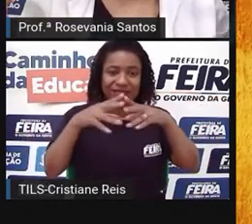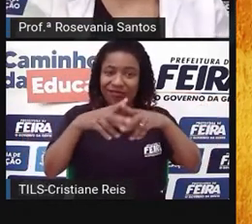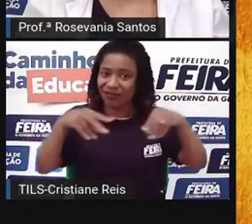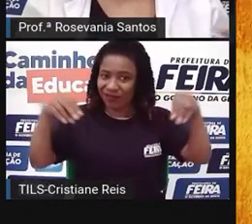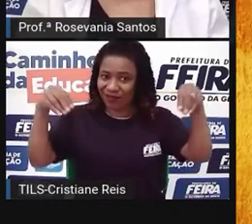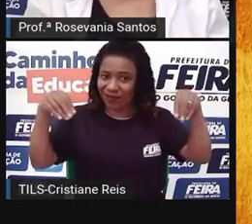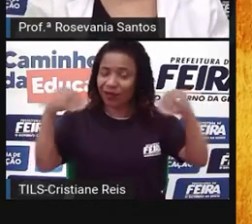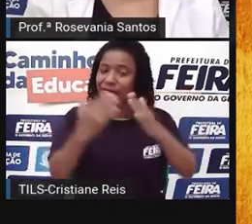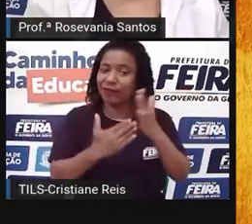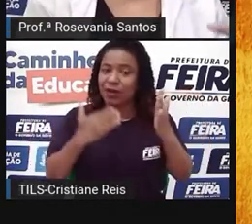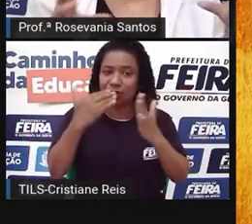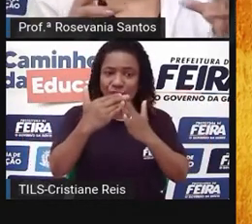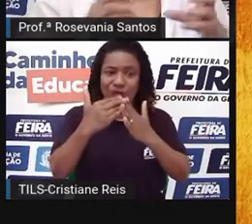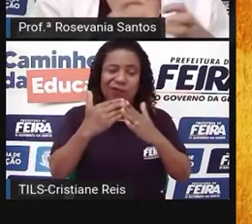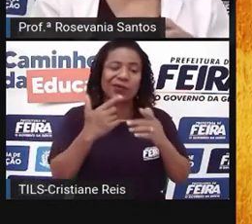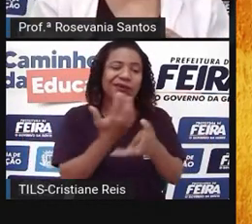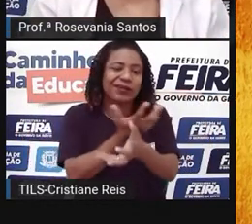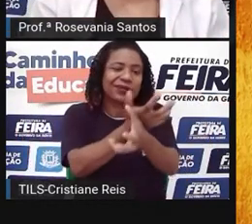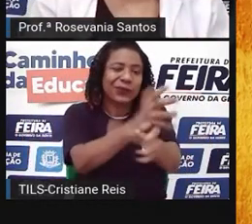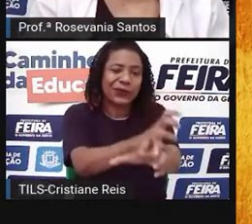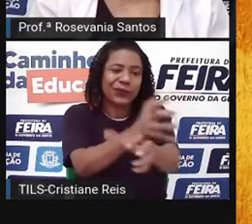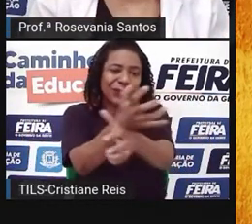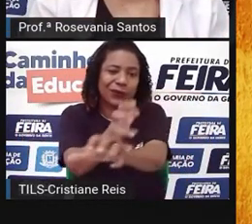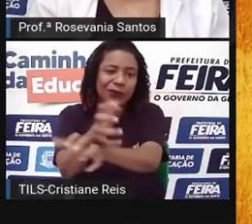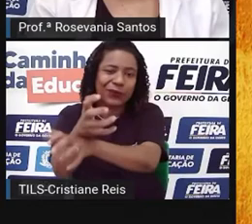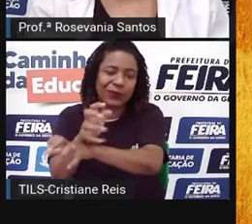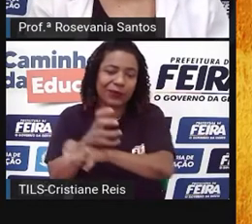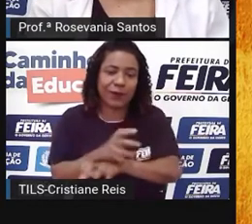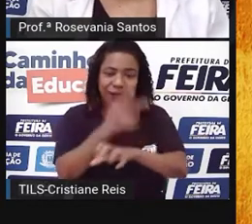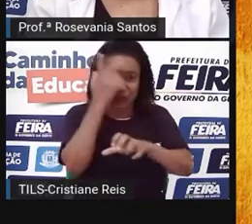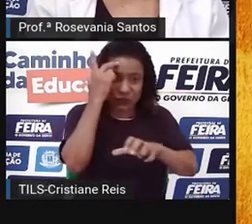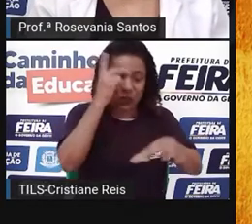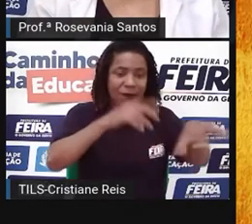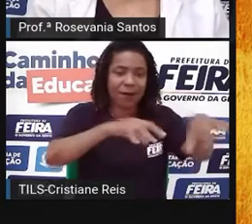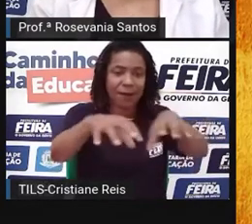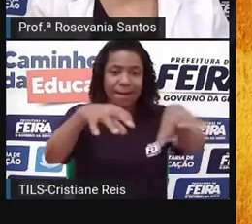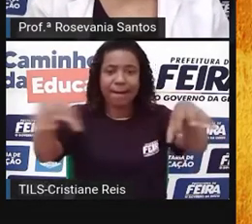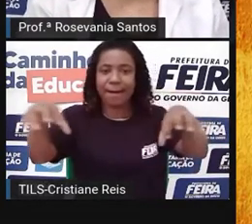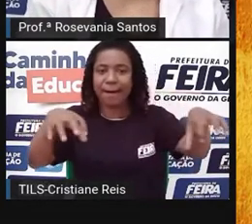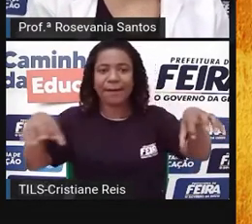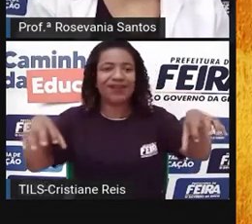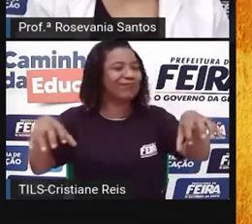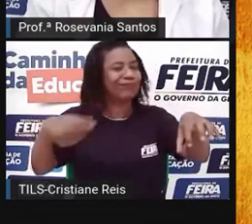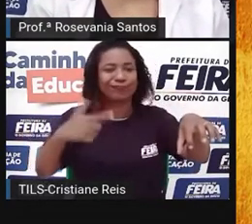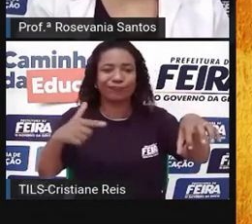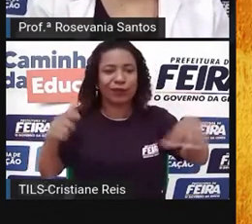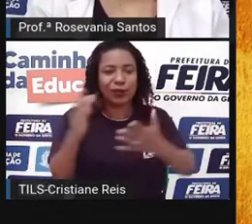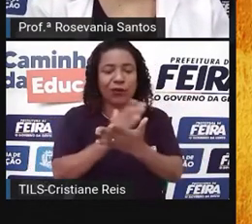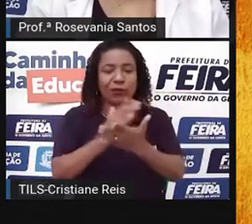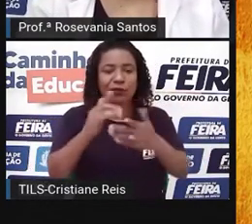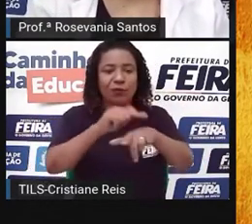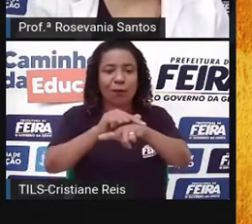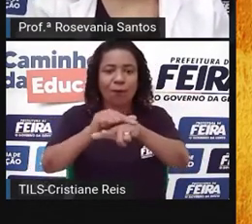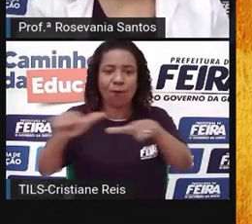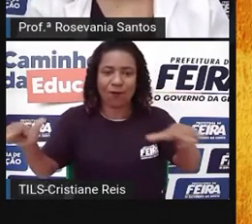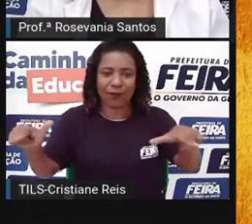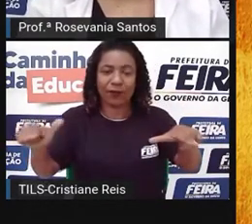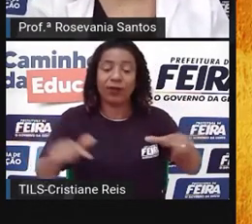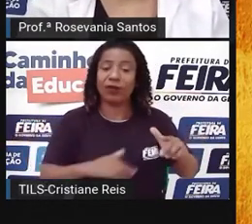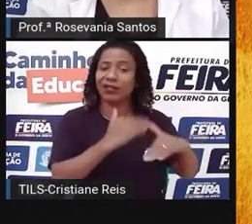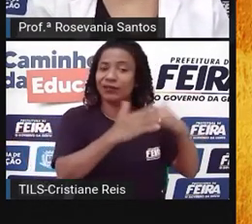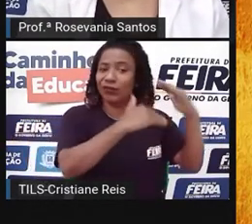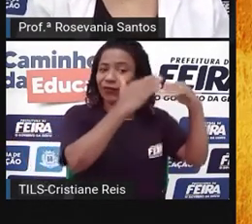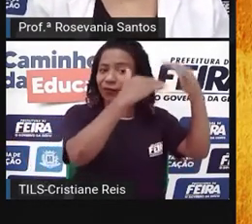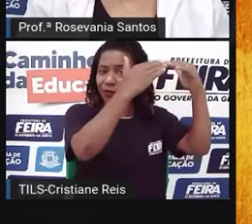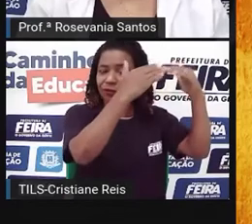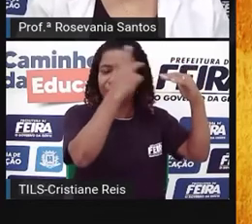gente tem grandes áreas de desertos, então a gente tem uma grande concentração, principalmente nas áreas, né, onde tem o maior desenvolvimento lá,